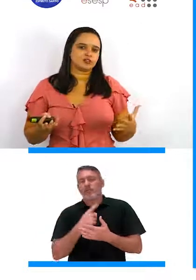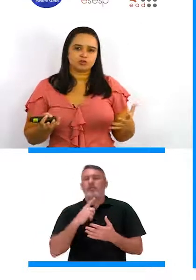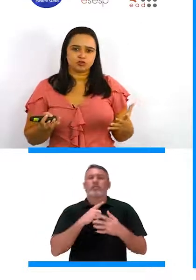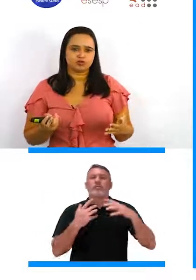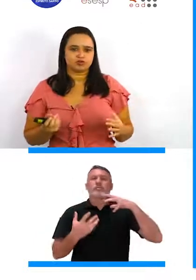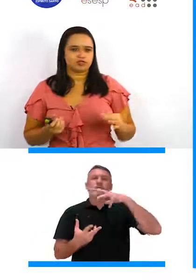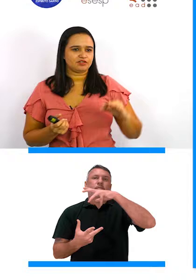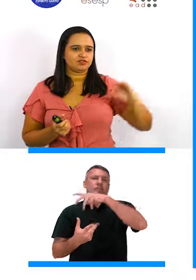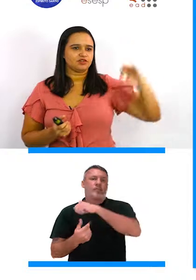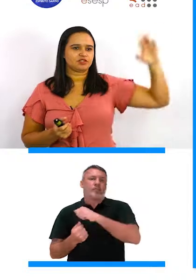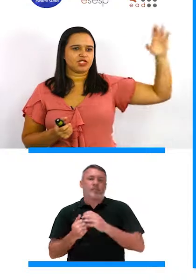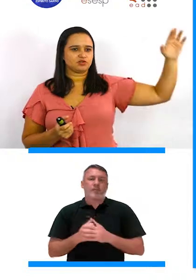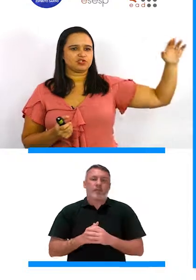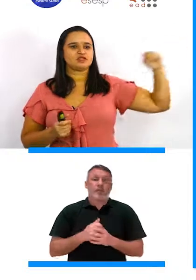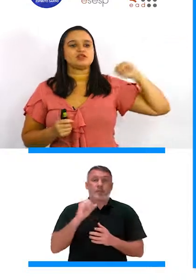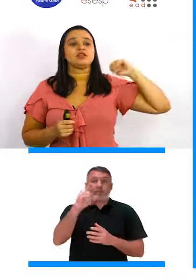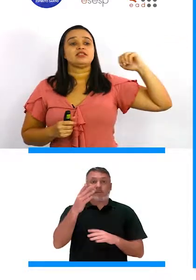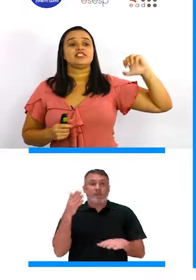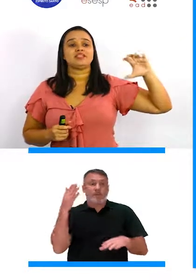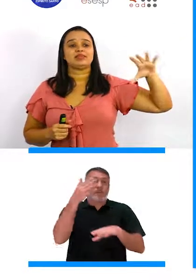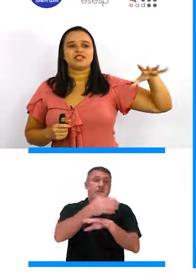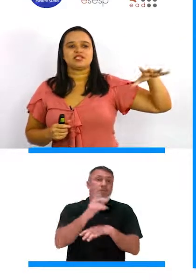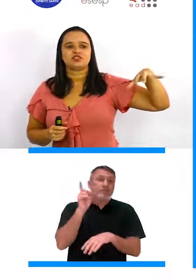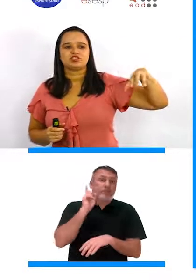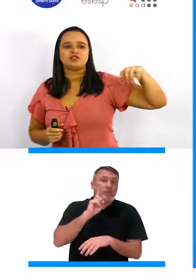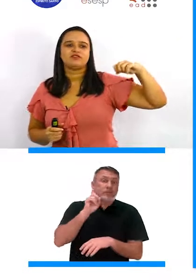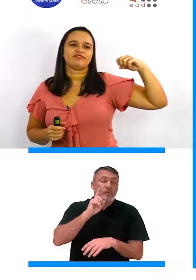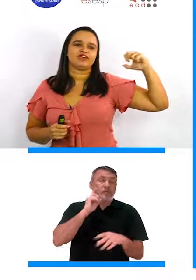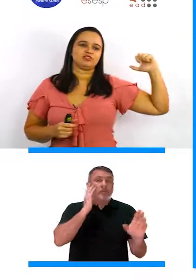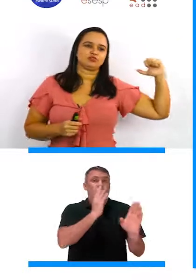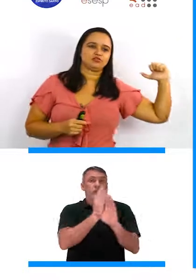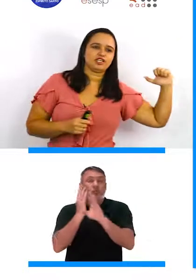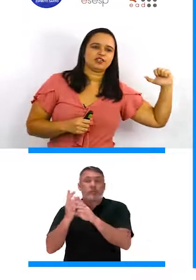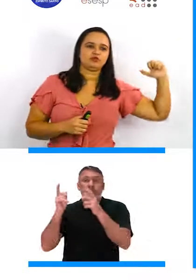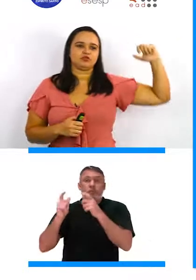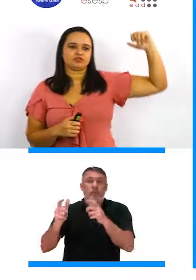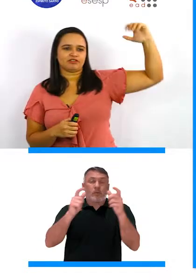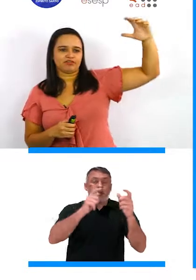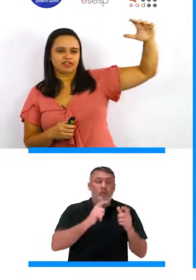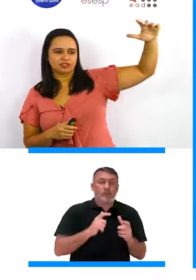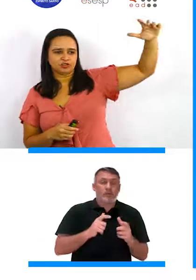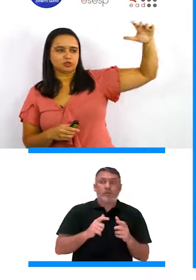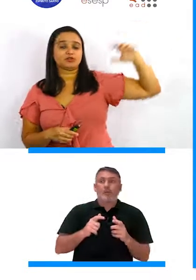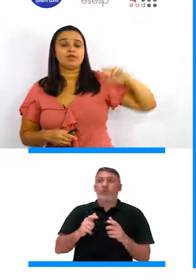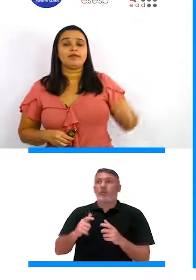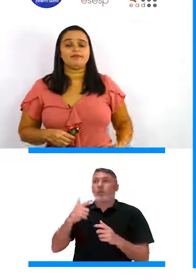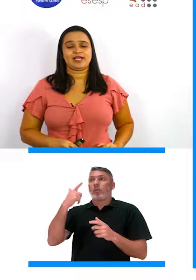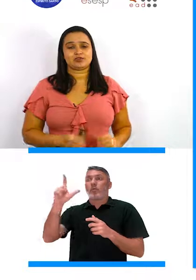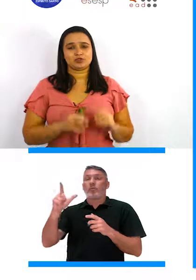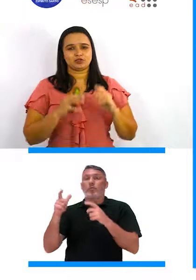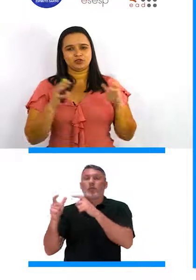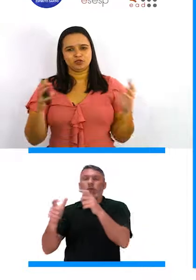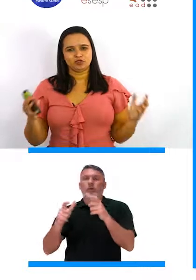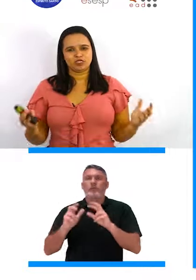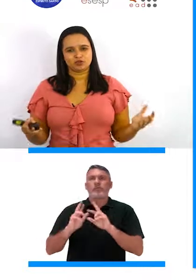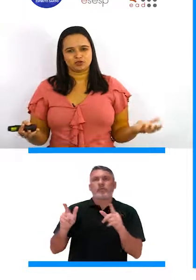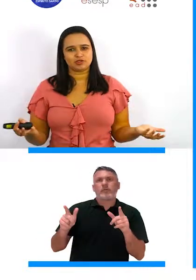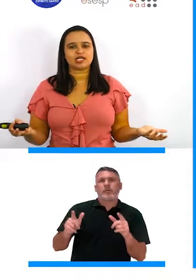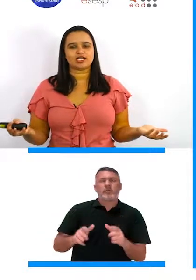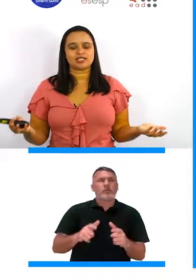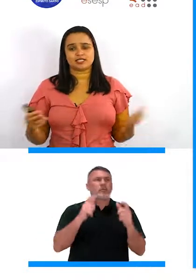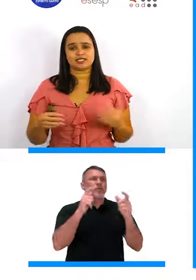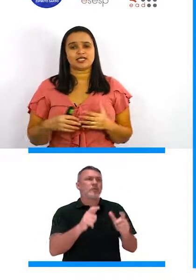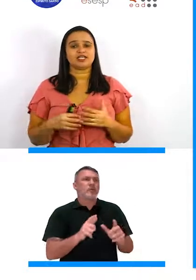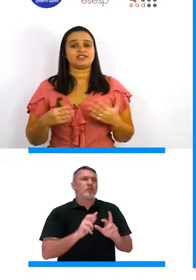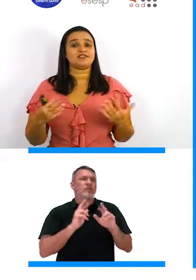os lugares do mundo. Se você for nos Estados Unidos, determinada região vai falar de um jeito, outra vai falar de outro, mesmo que todo mundo ali use